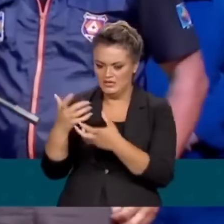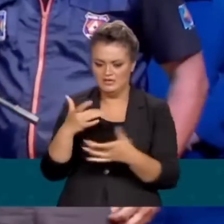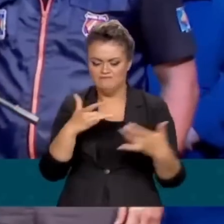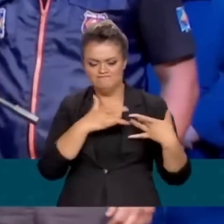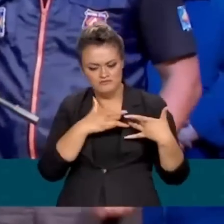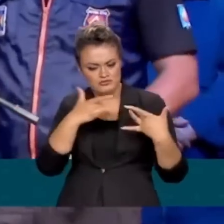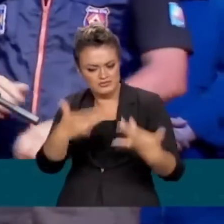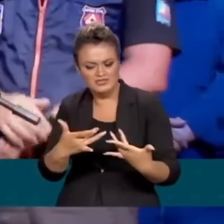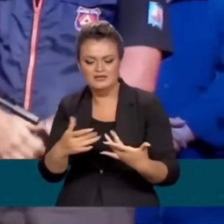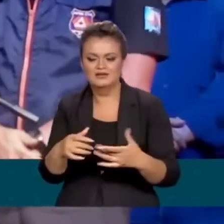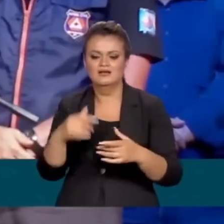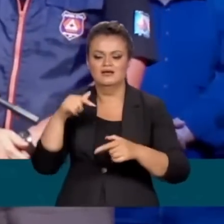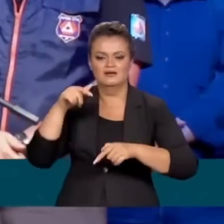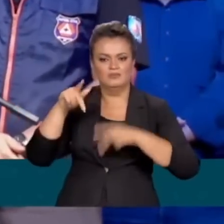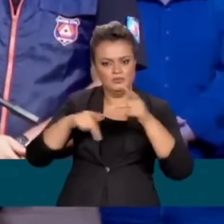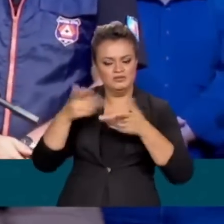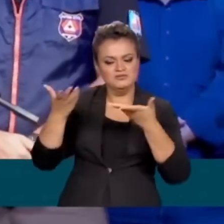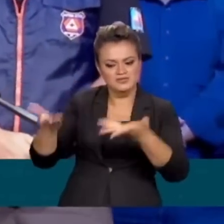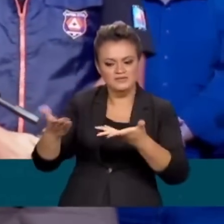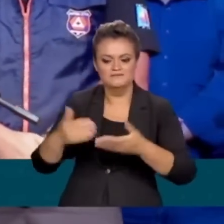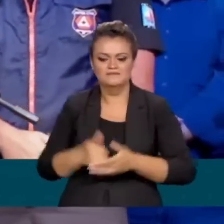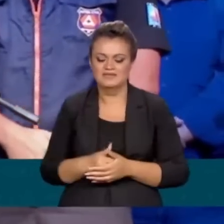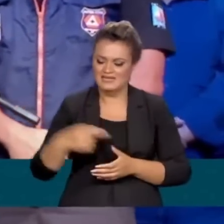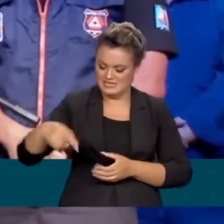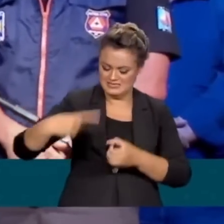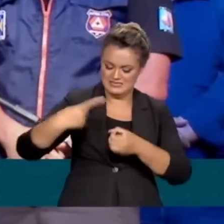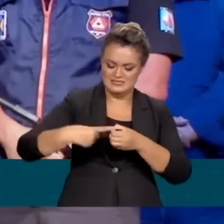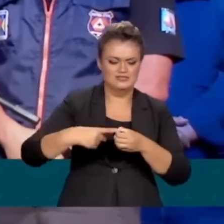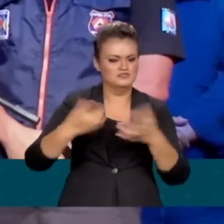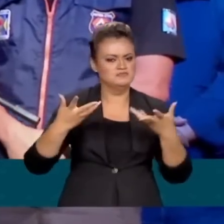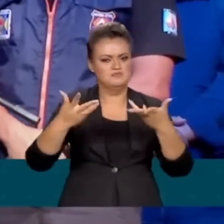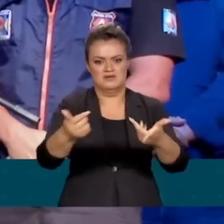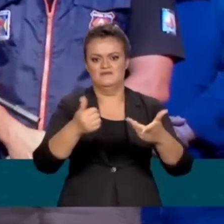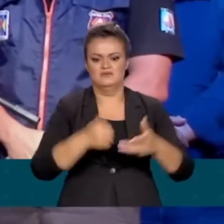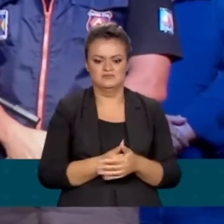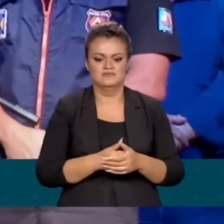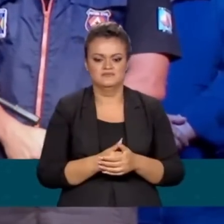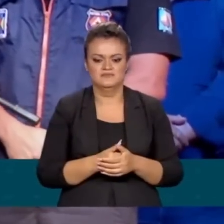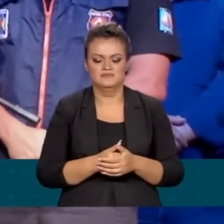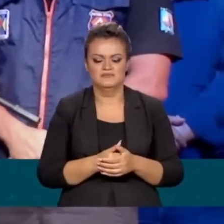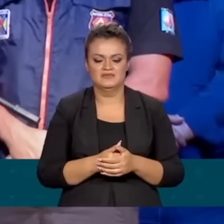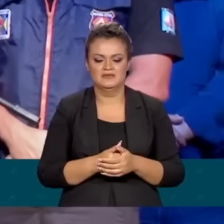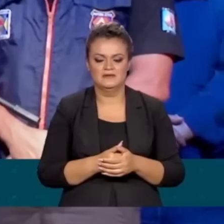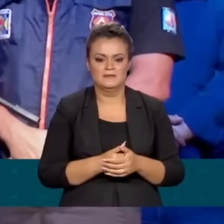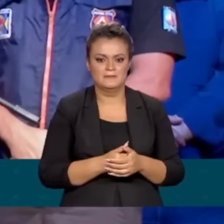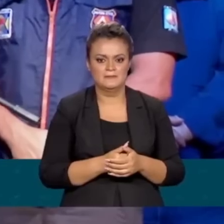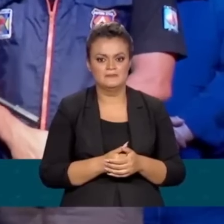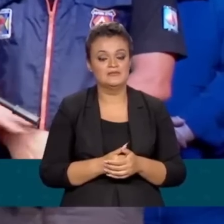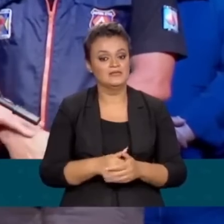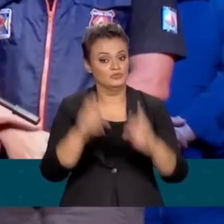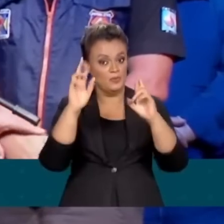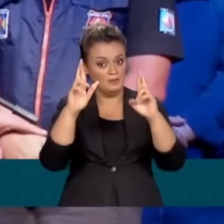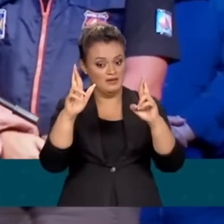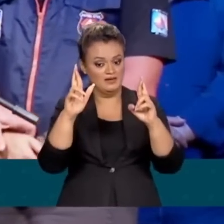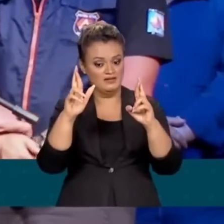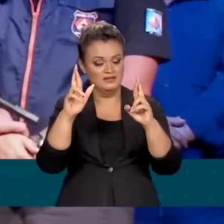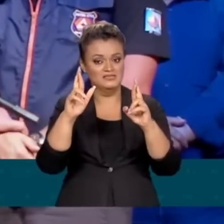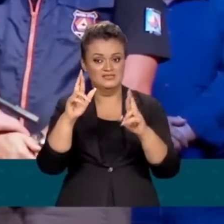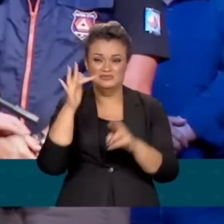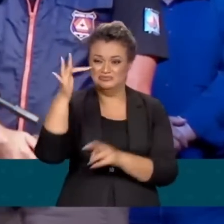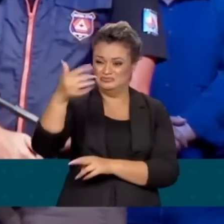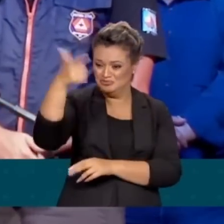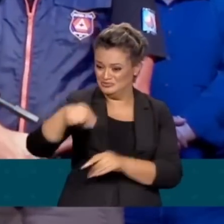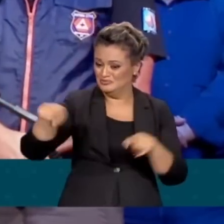ao povo de São Sebastião essa cidade maravilhosa sabe e eu espero que nunca mais